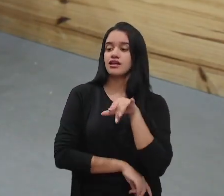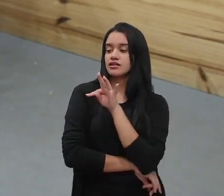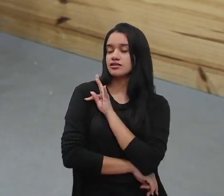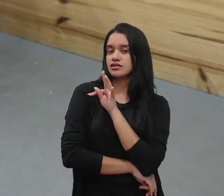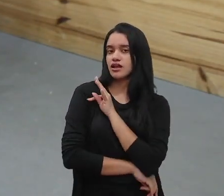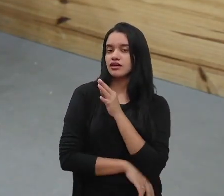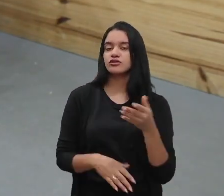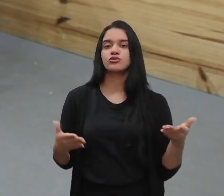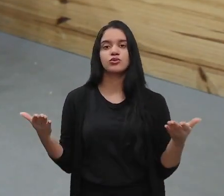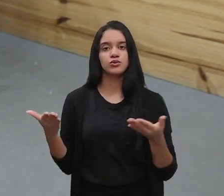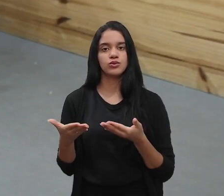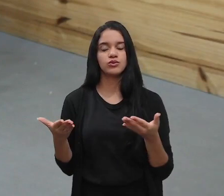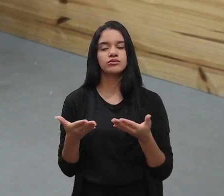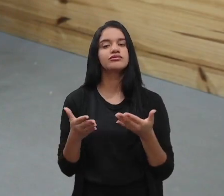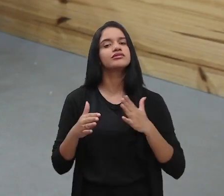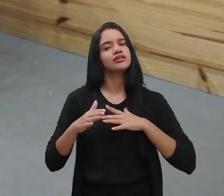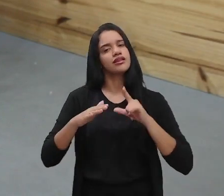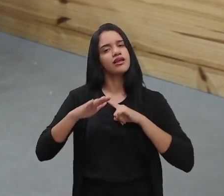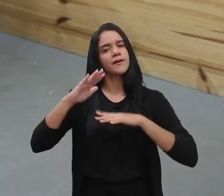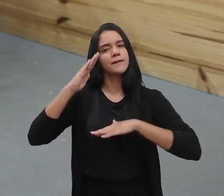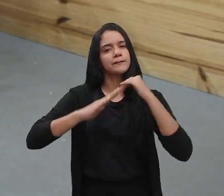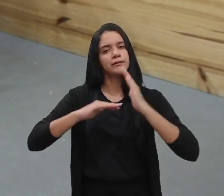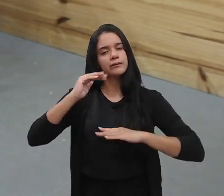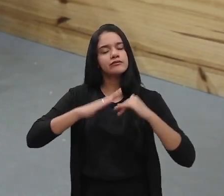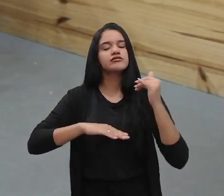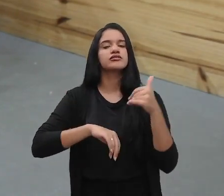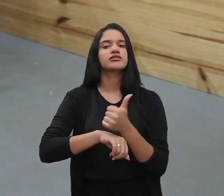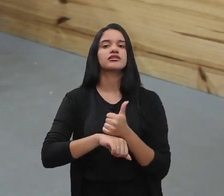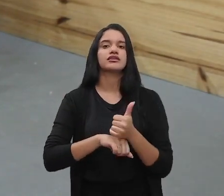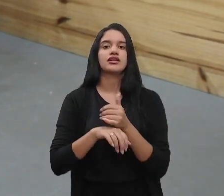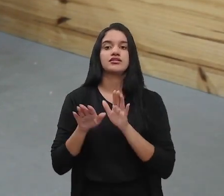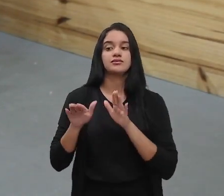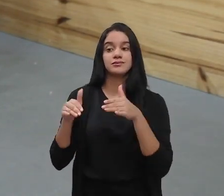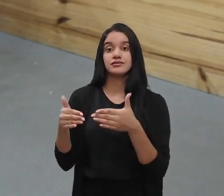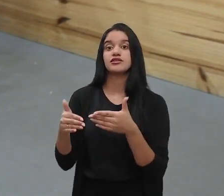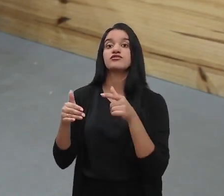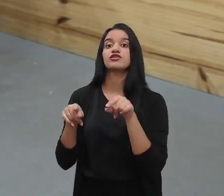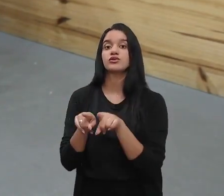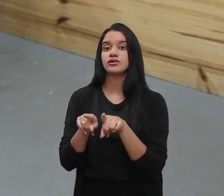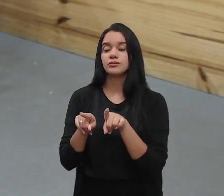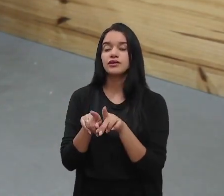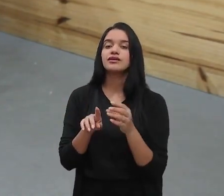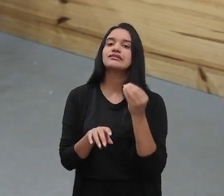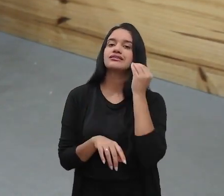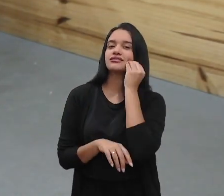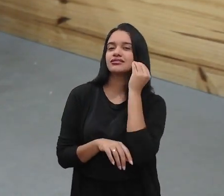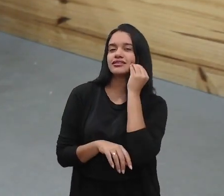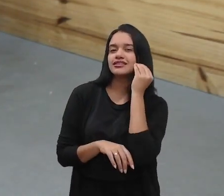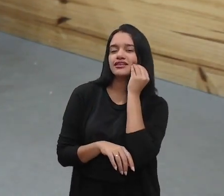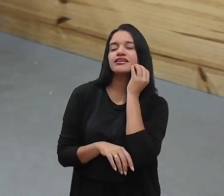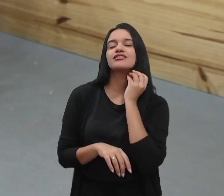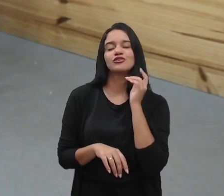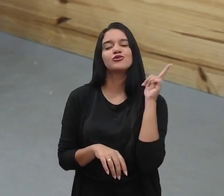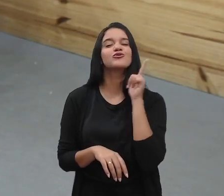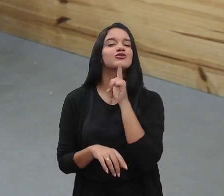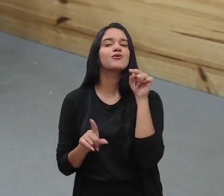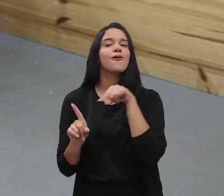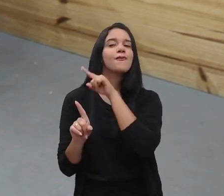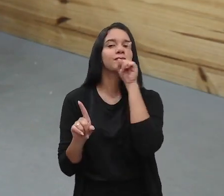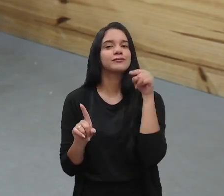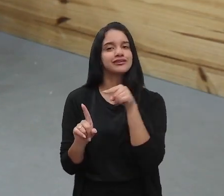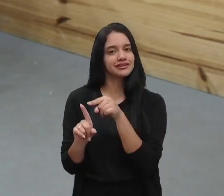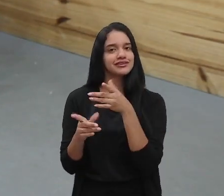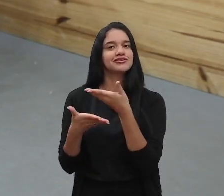isso pra gente. Sim. Tem profissionais específicos também que podem aplicar esses testes pra gente. Isso. E a gente consegue chegar no objetivo que é